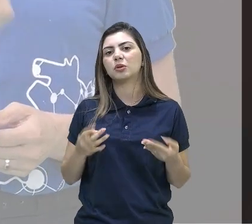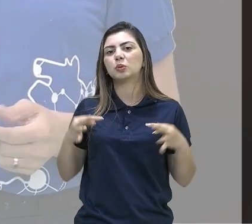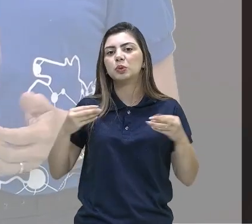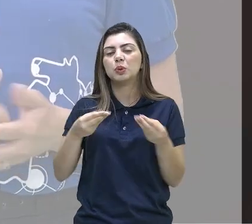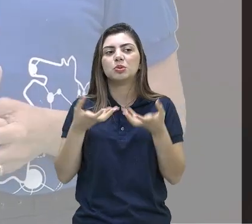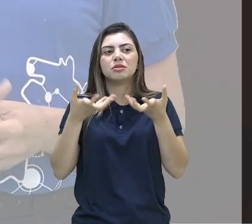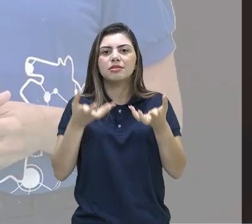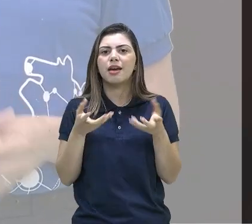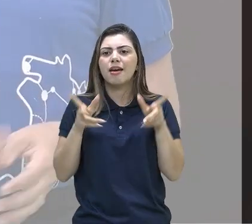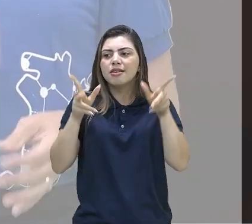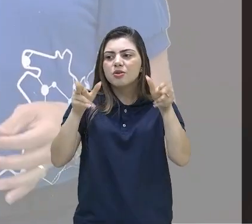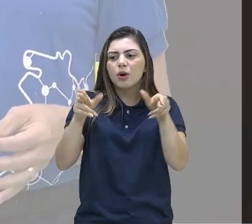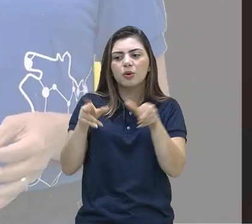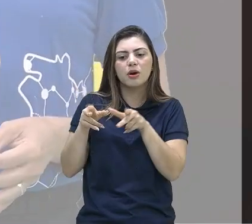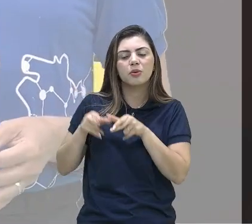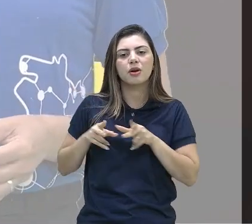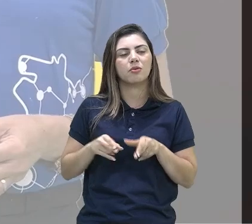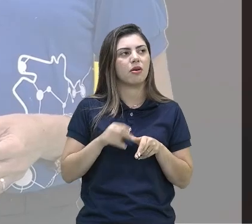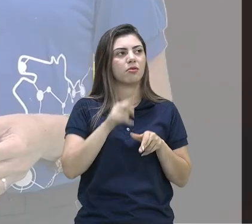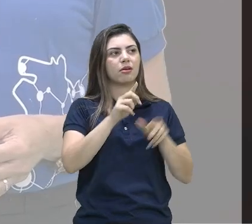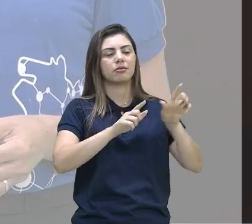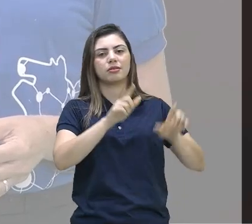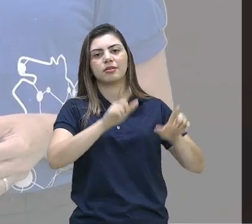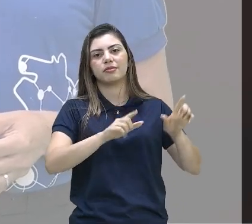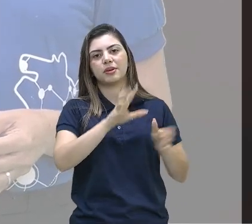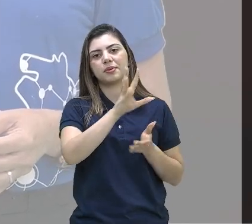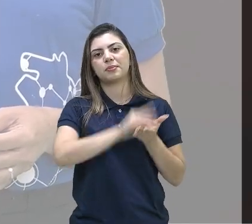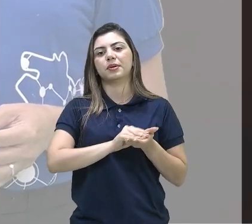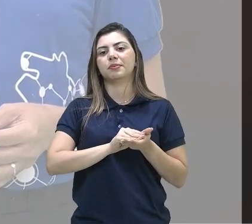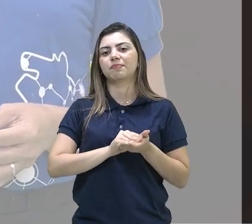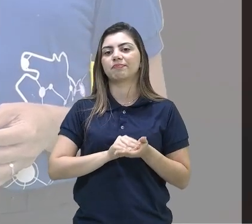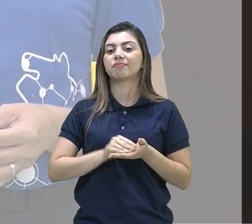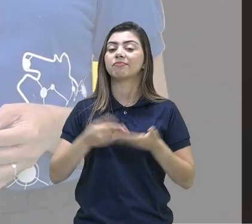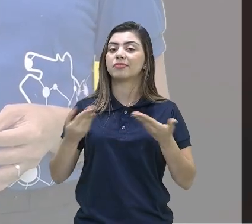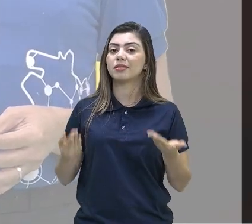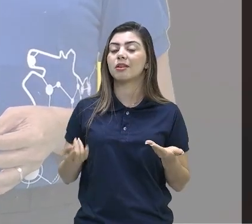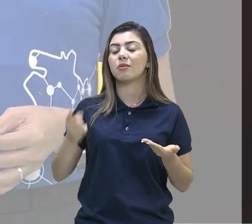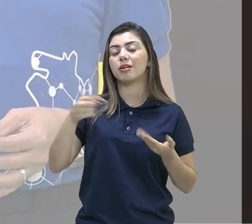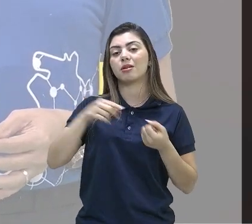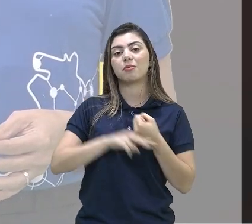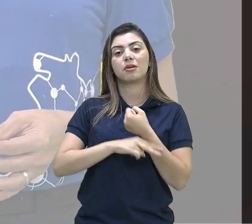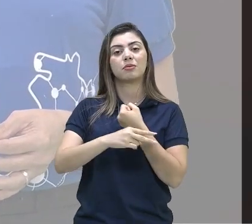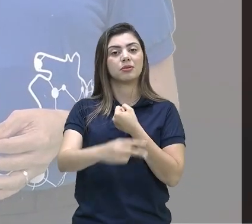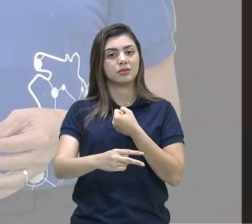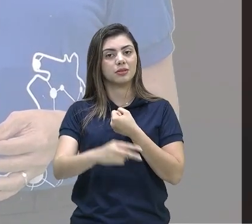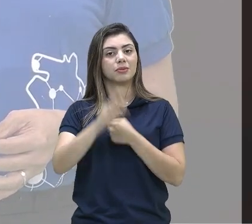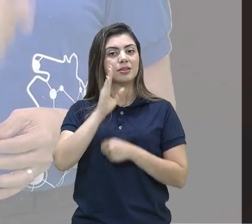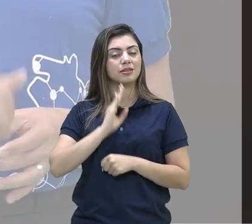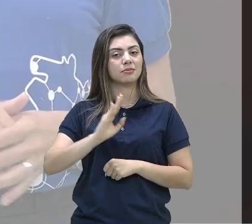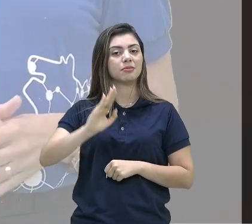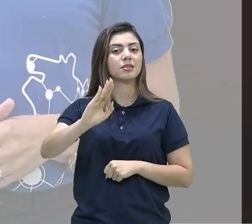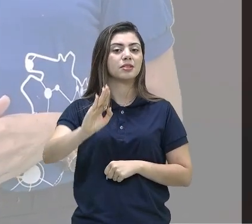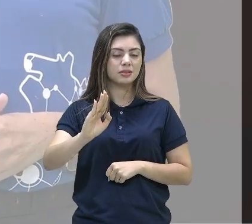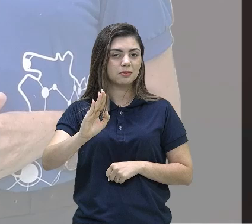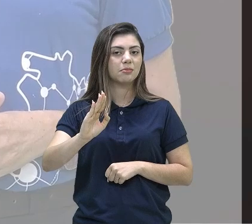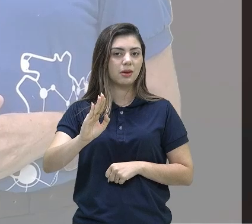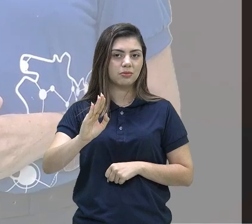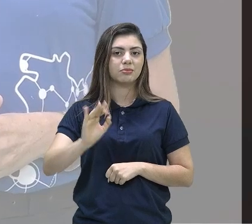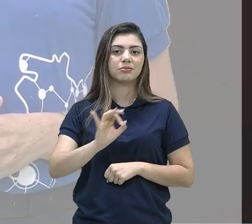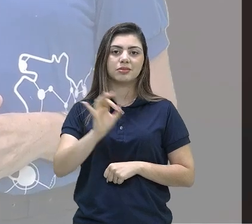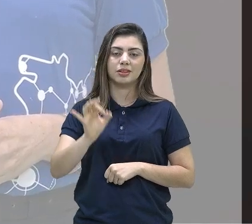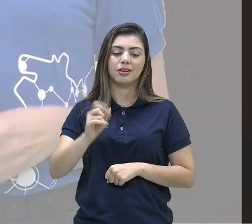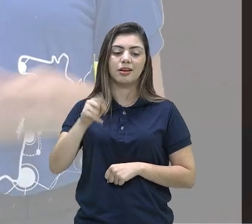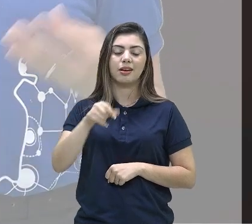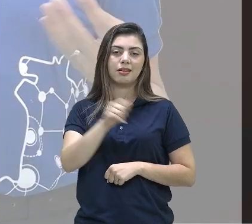é comum a todos. Este é o efeito principal e também objetivo da